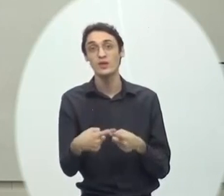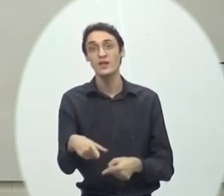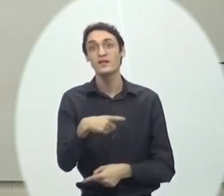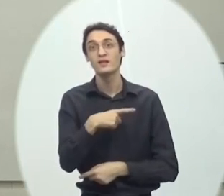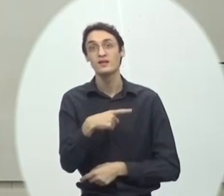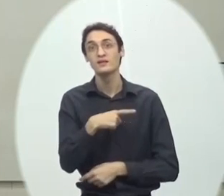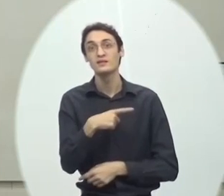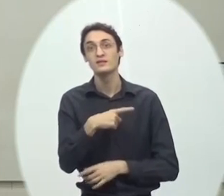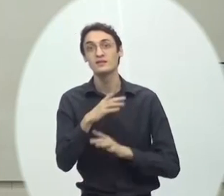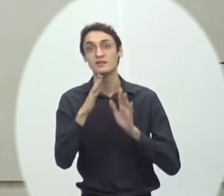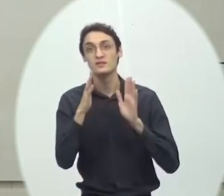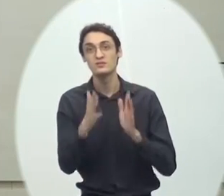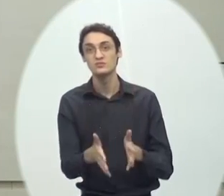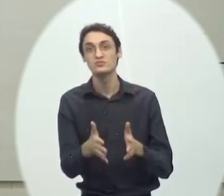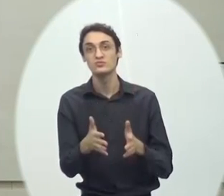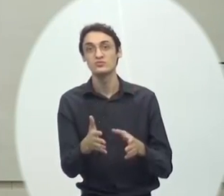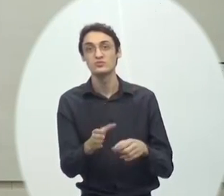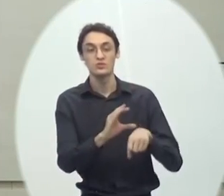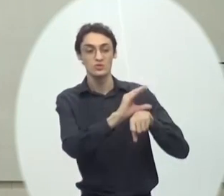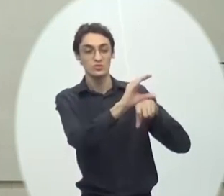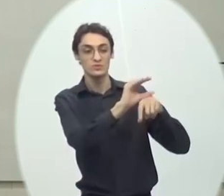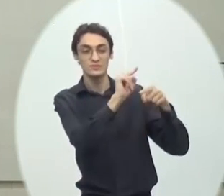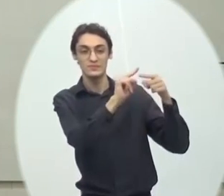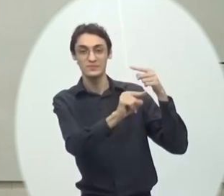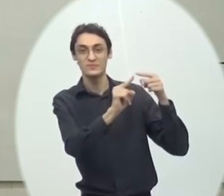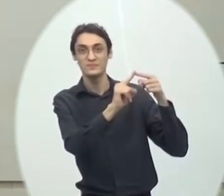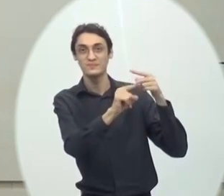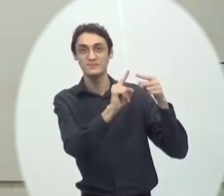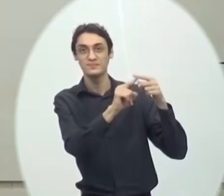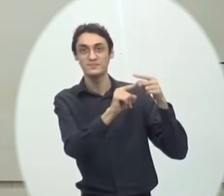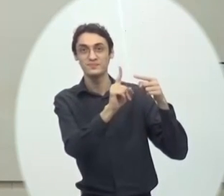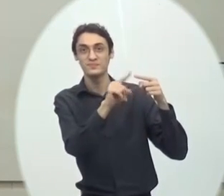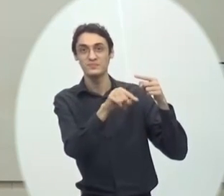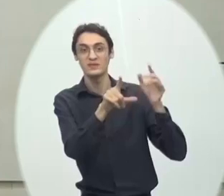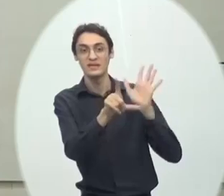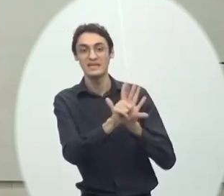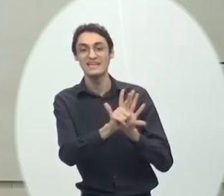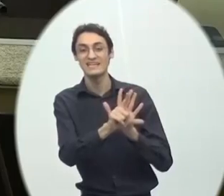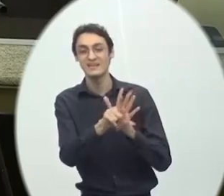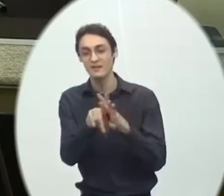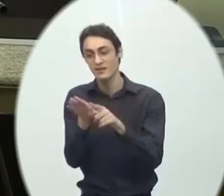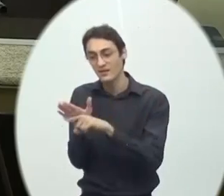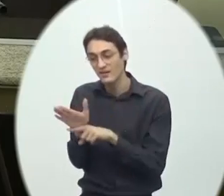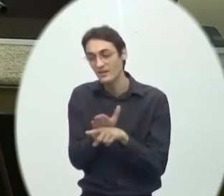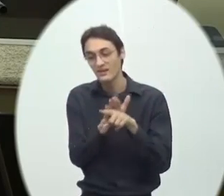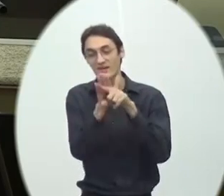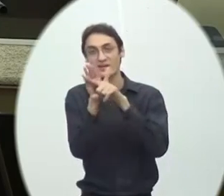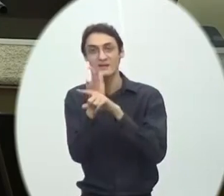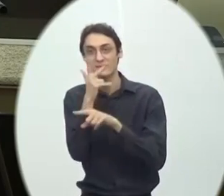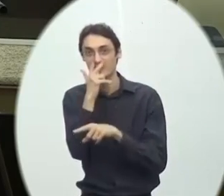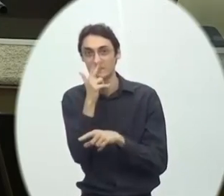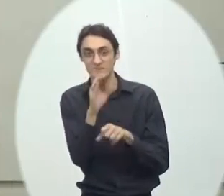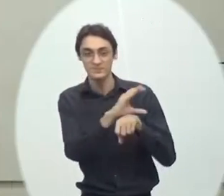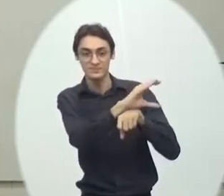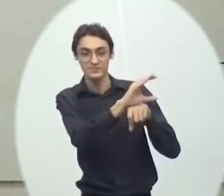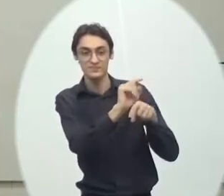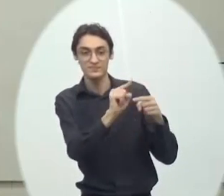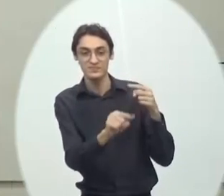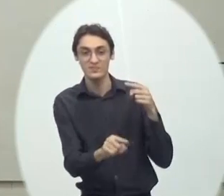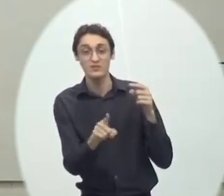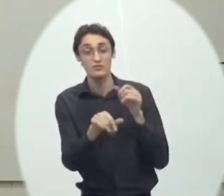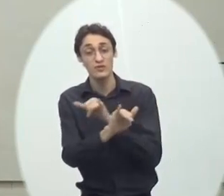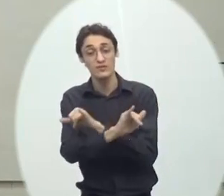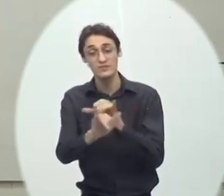existe ação de inconstitucionalidade questionando justamente essa lei. E a ação de inconstitucionalidade foi